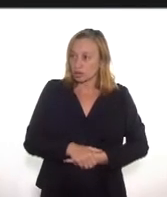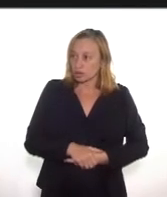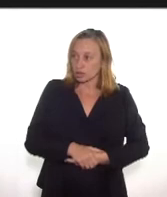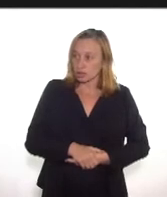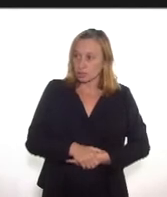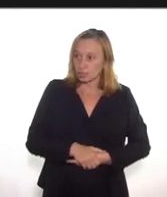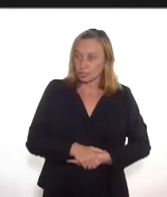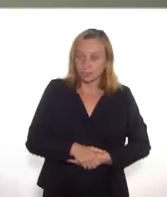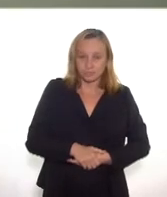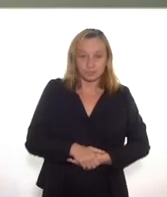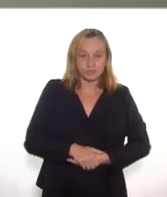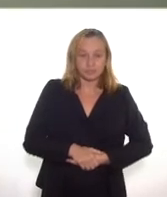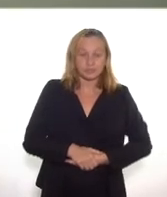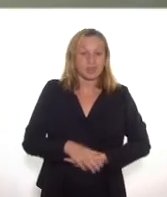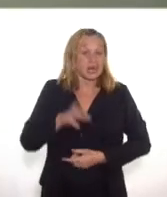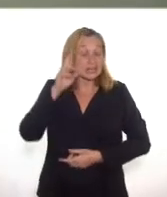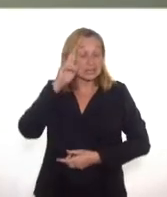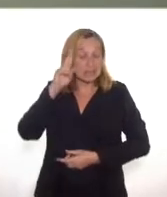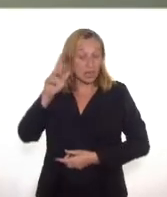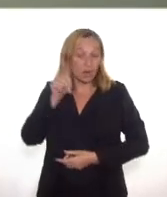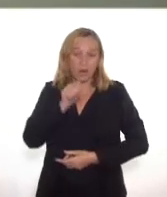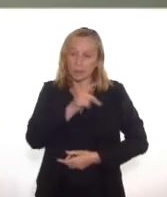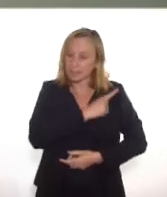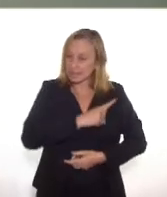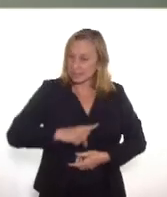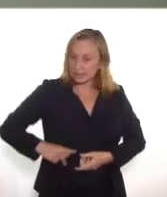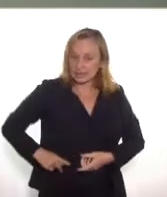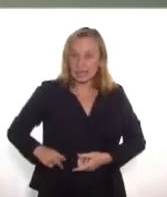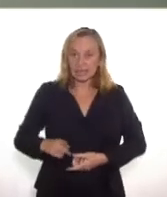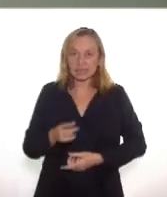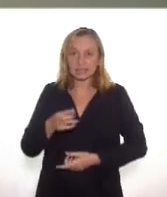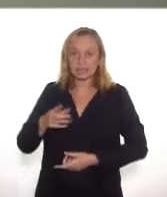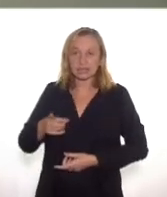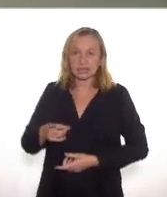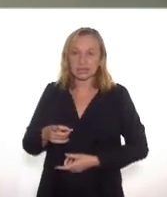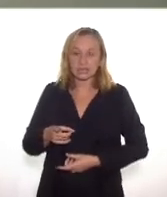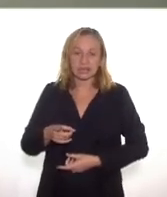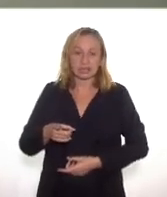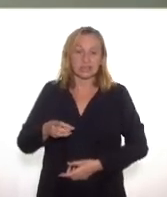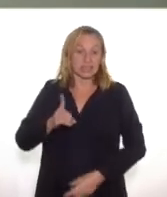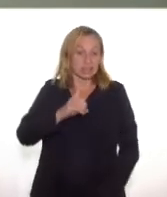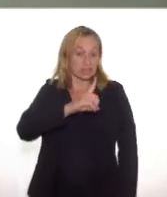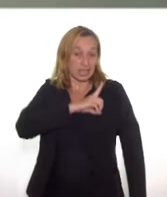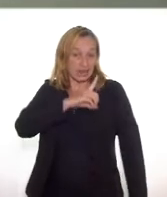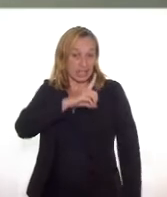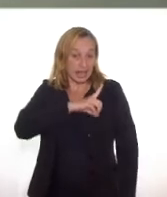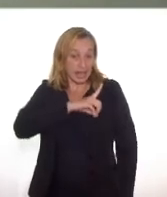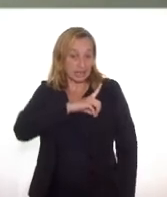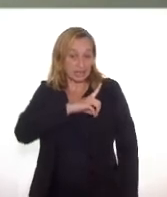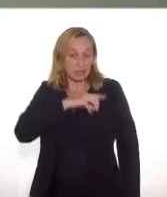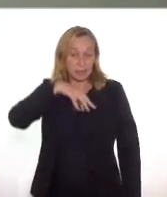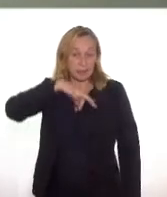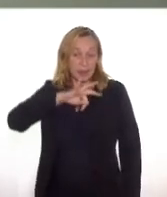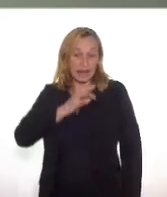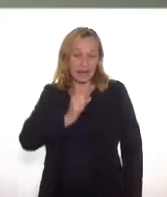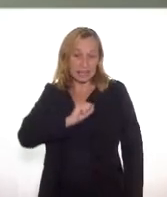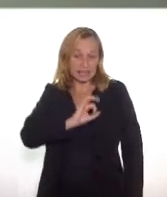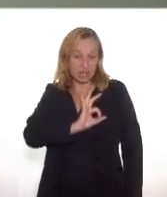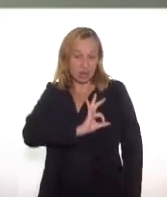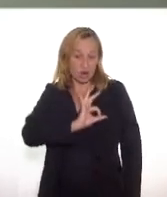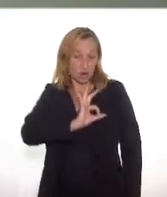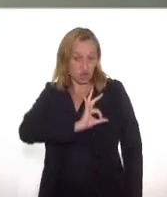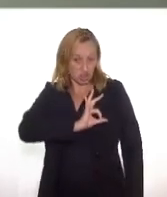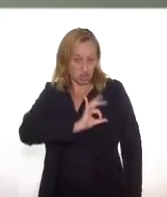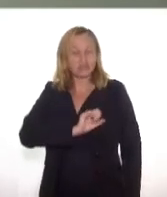Senhora presidente, delegada Marta Rocha, uma